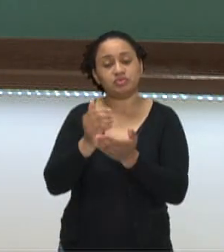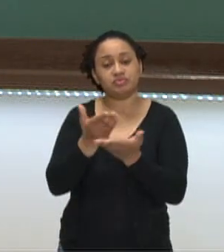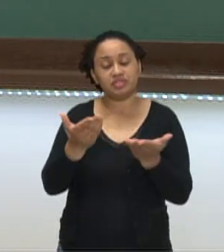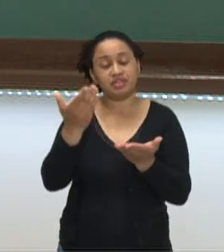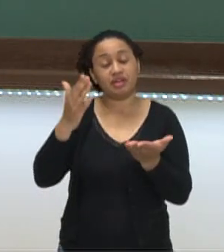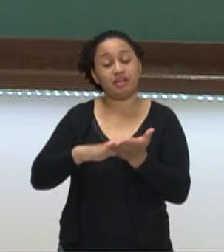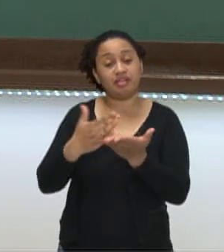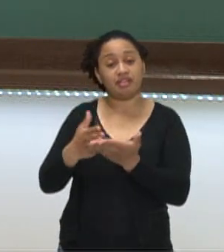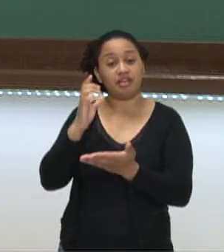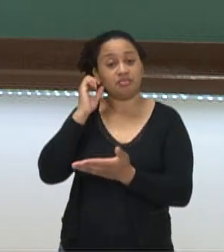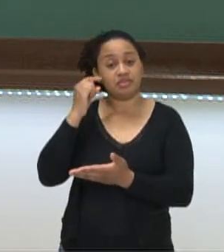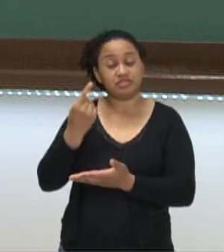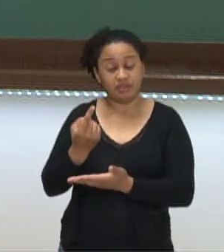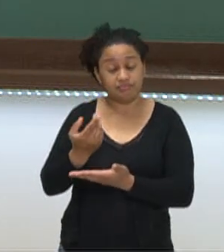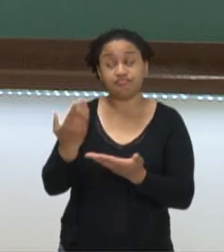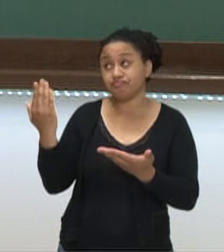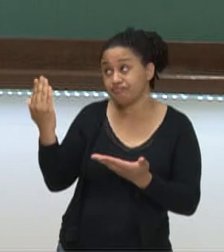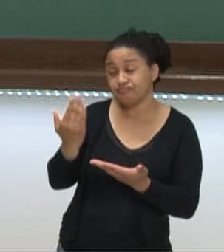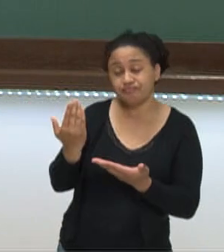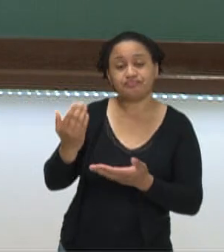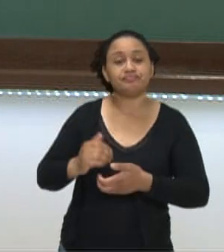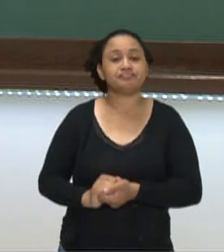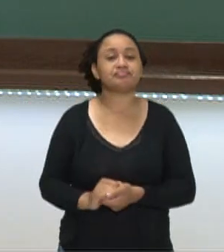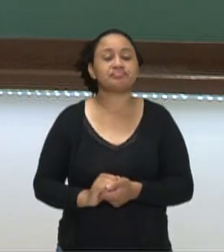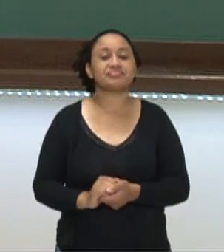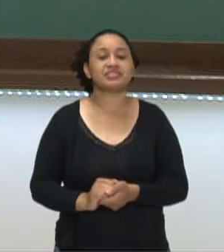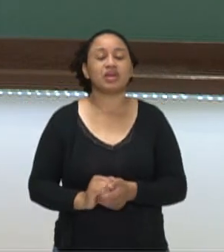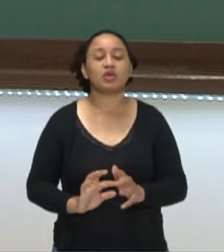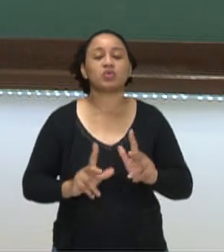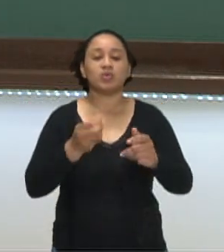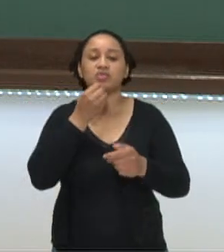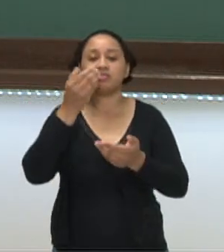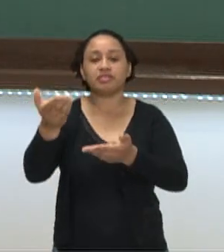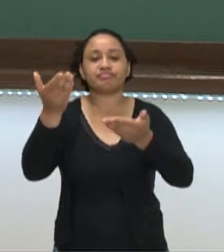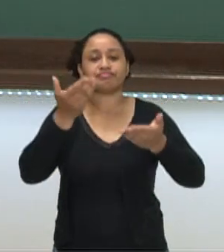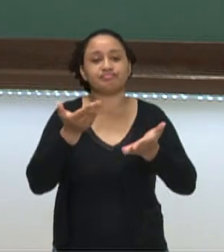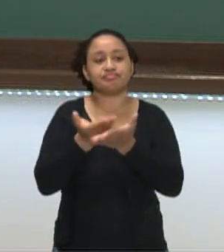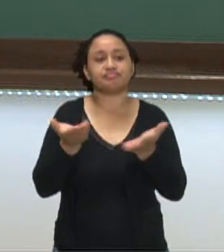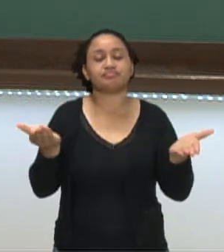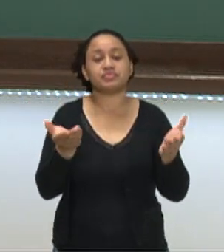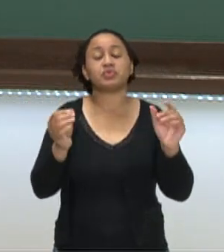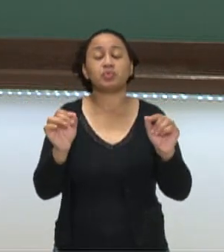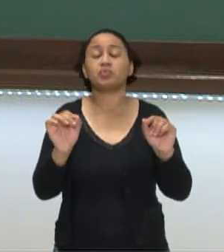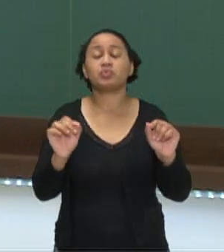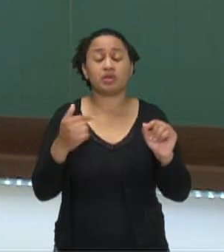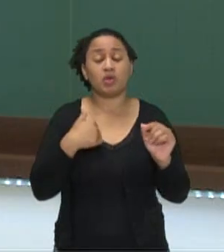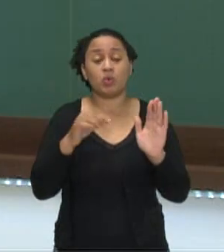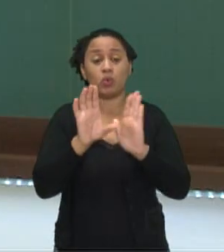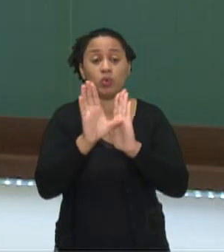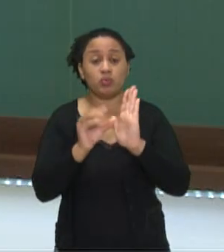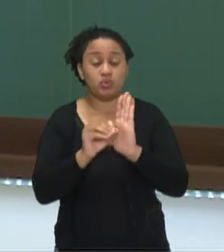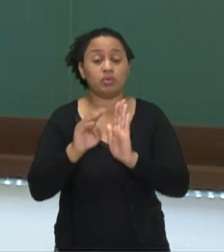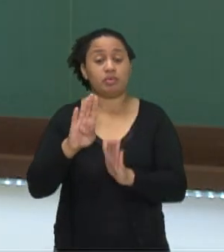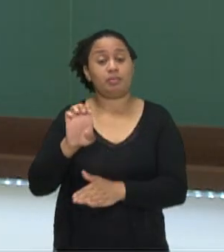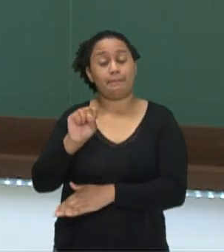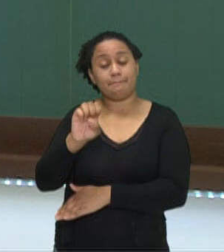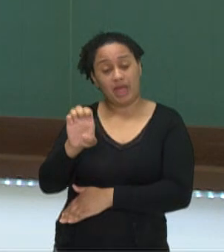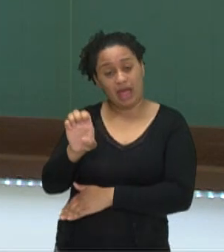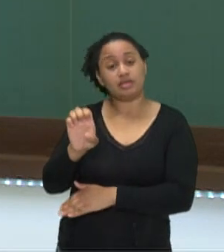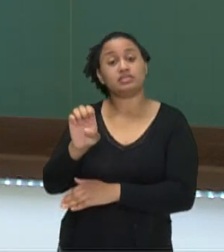intérprete a Jéssica, sejam bem-vindos. Nesta aula, nós vamos falar então sobre as bases,